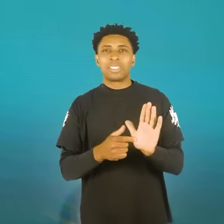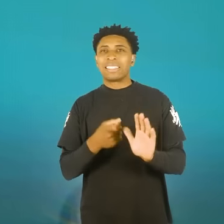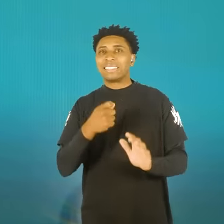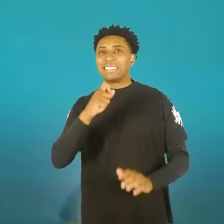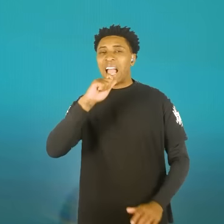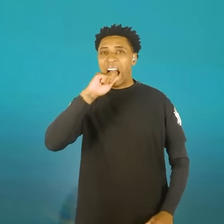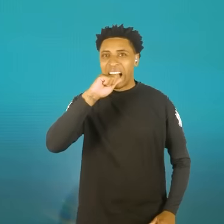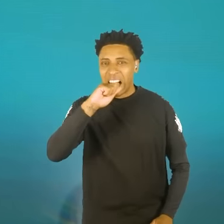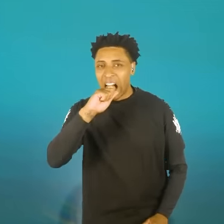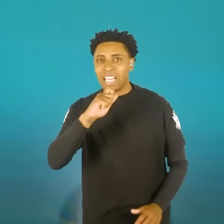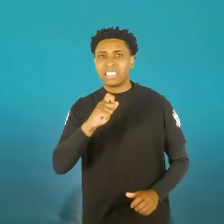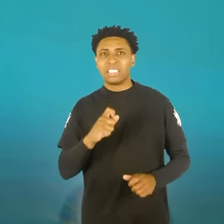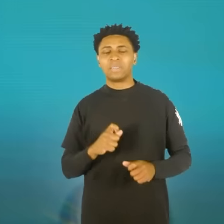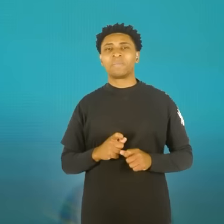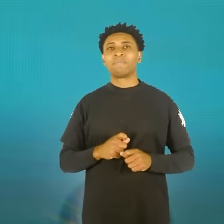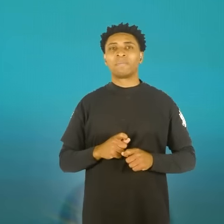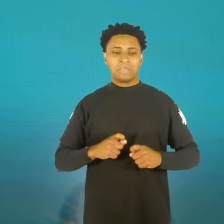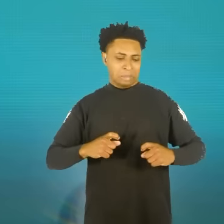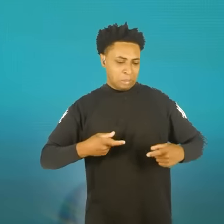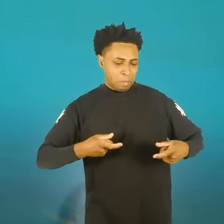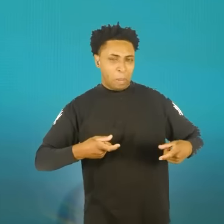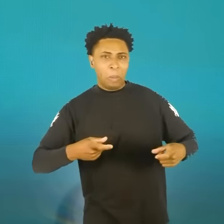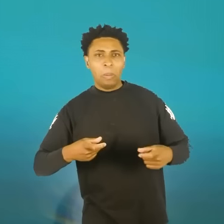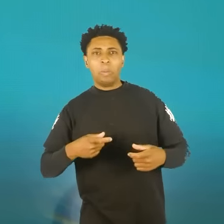violência, assassinato,